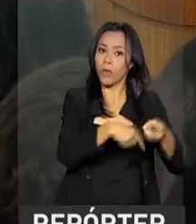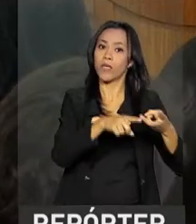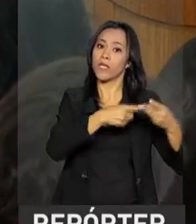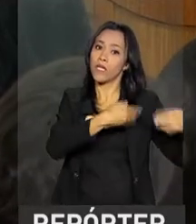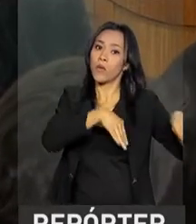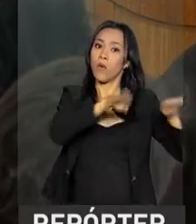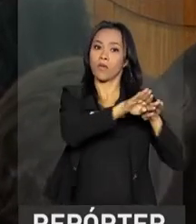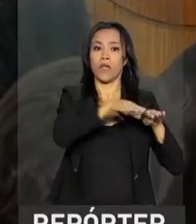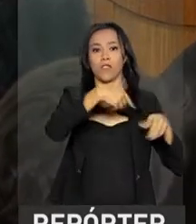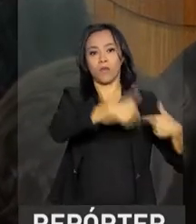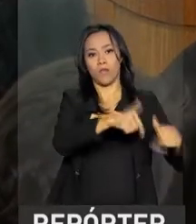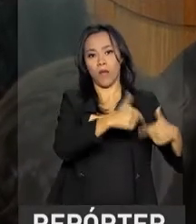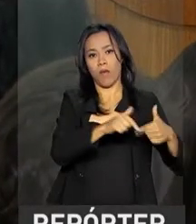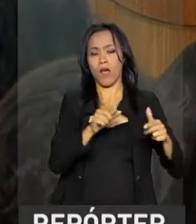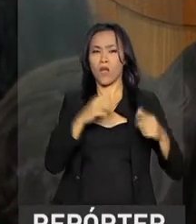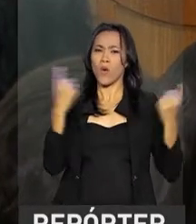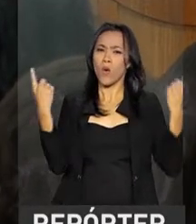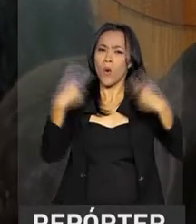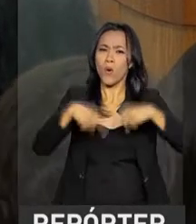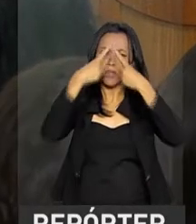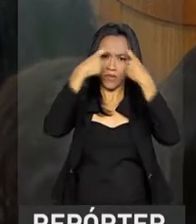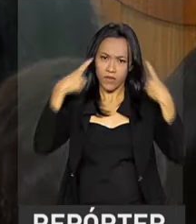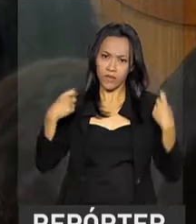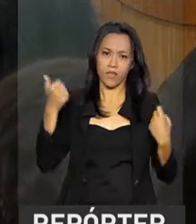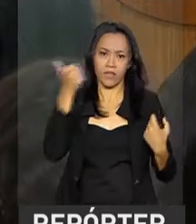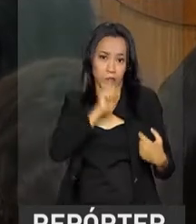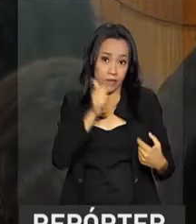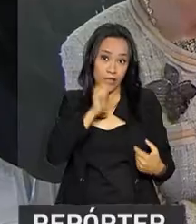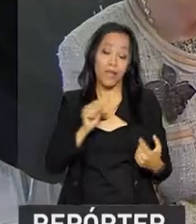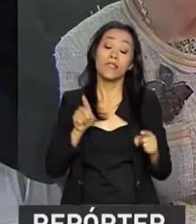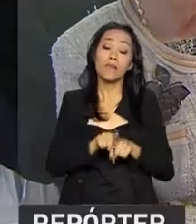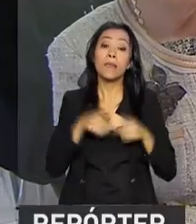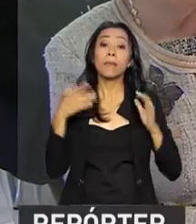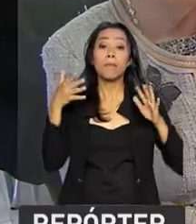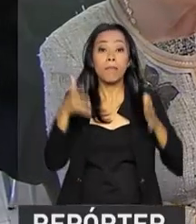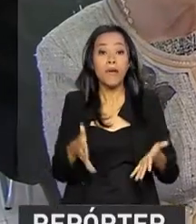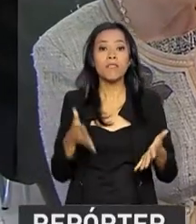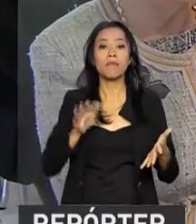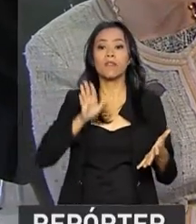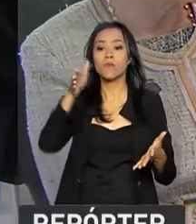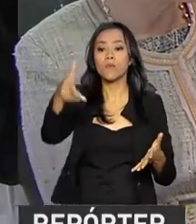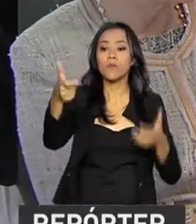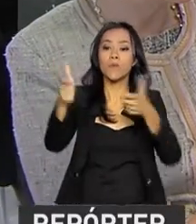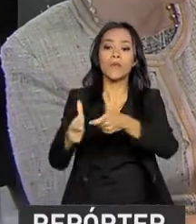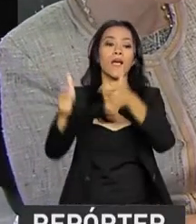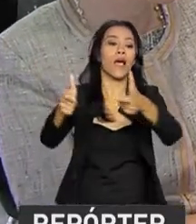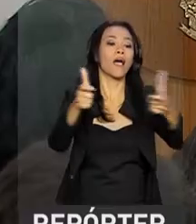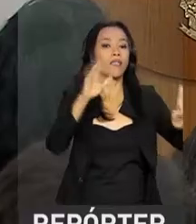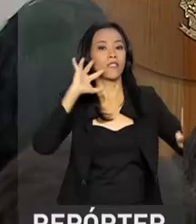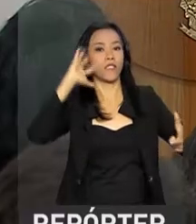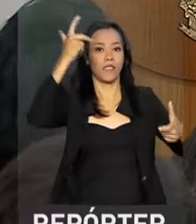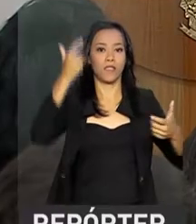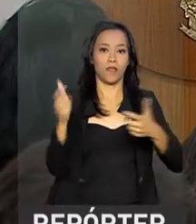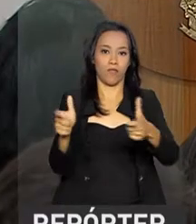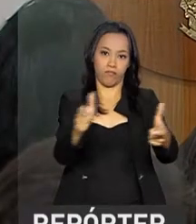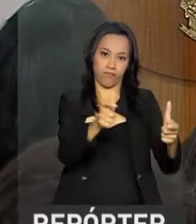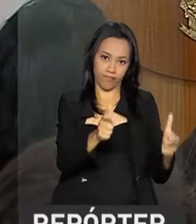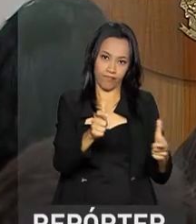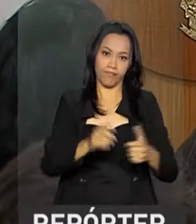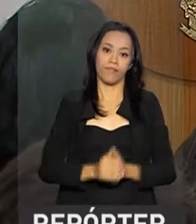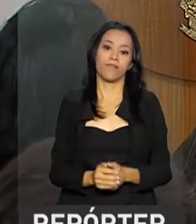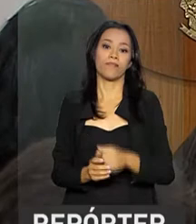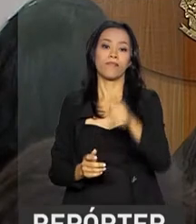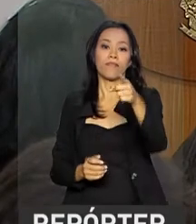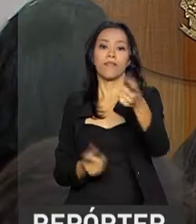mundo do trabalho combate à violência contra a mulher e participação nos espaços de poder e decisão rede que se buscar esses